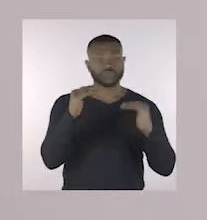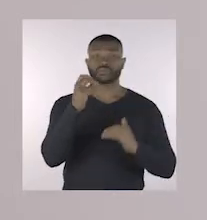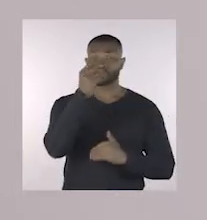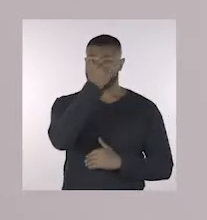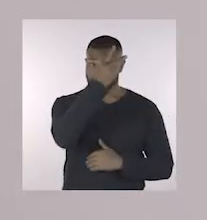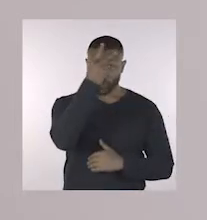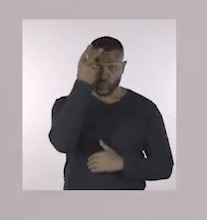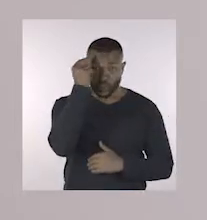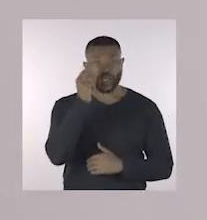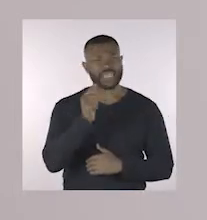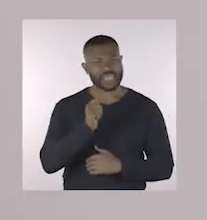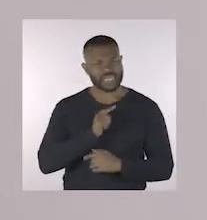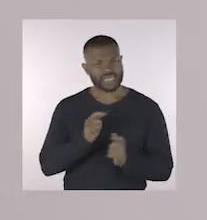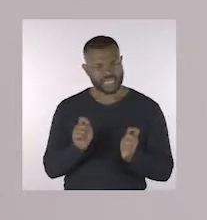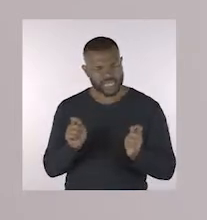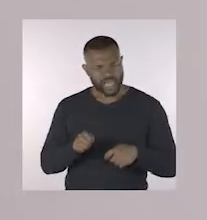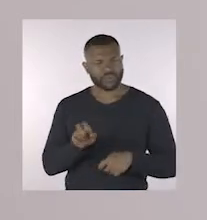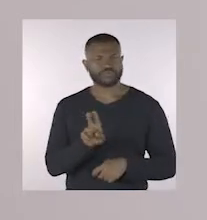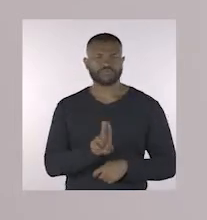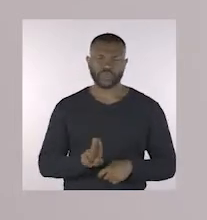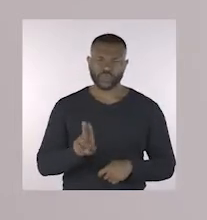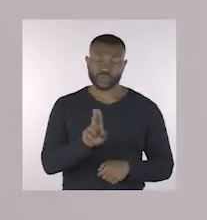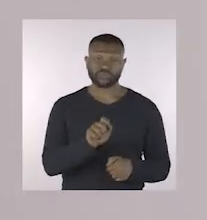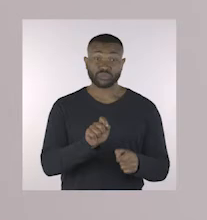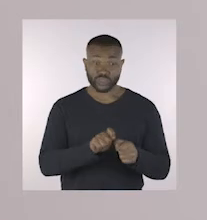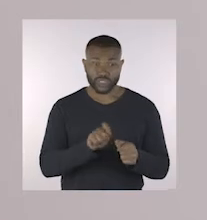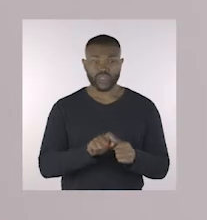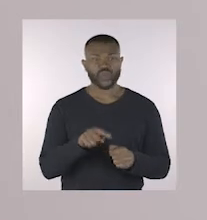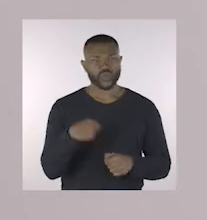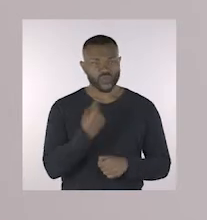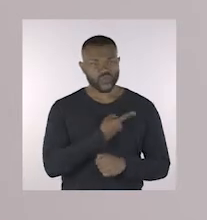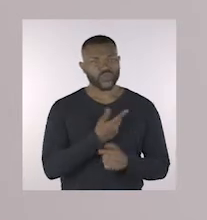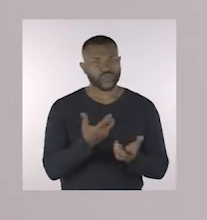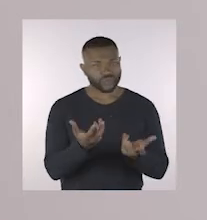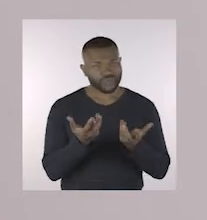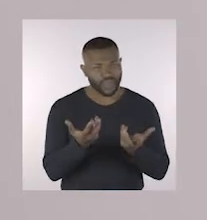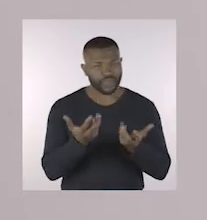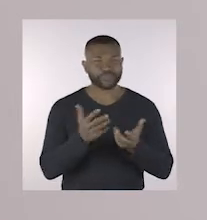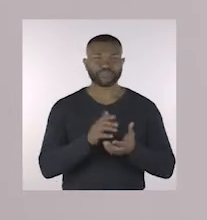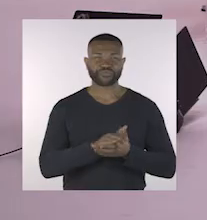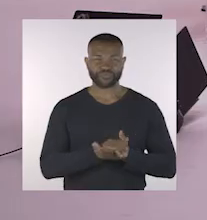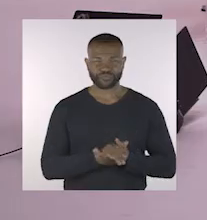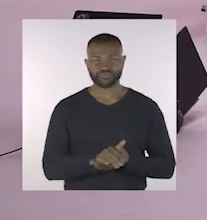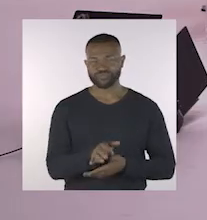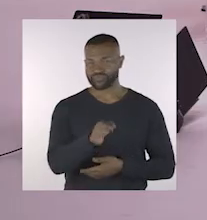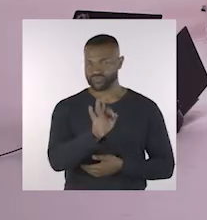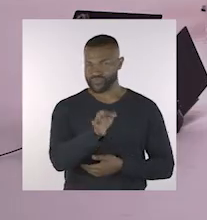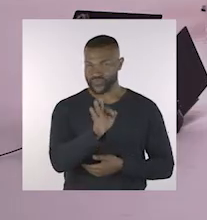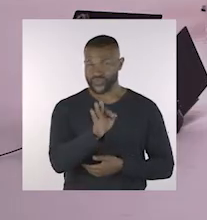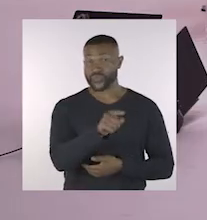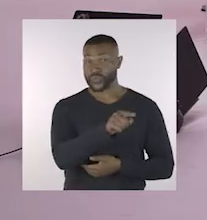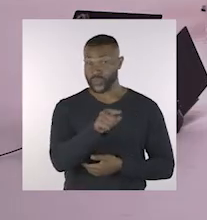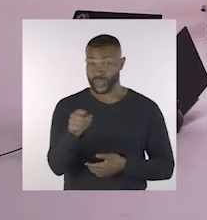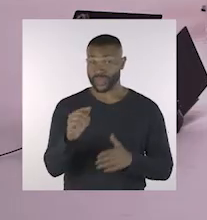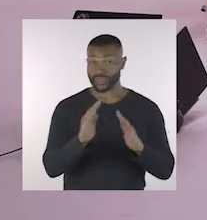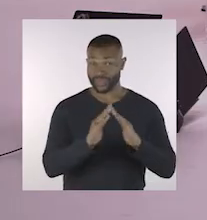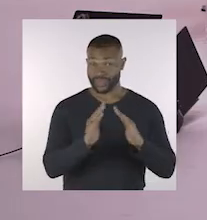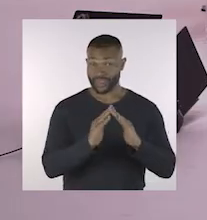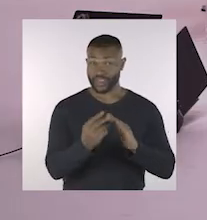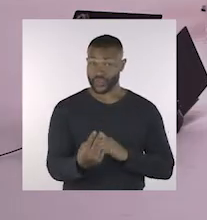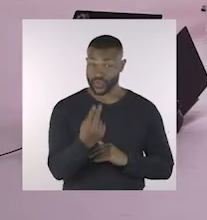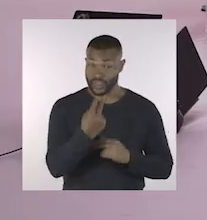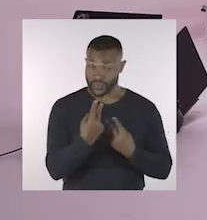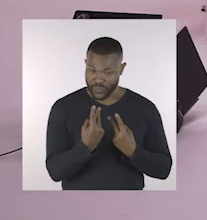desigualdade EA prefeitura tem os instrumentos na mão para fazer isso que a gente quer fazer isso com certeza